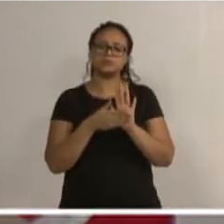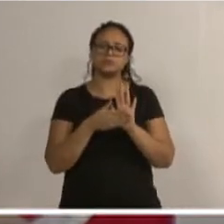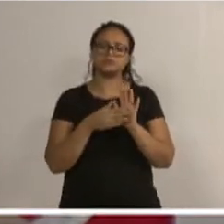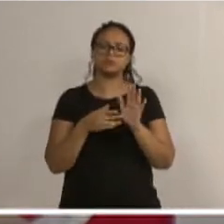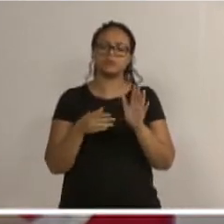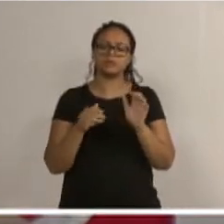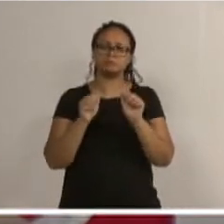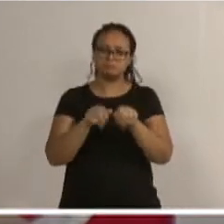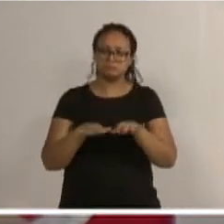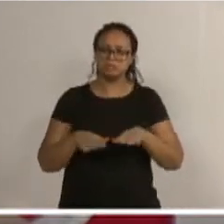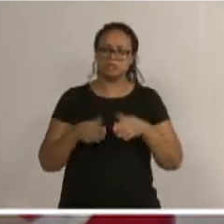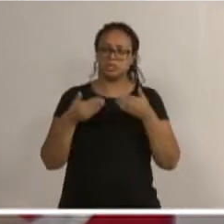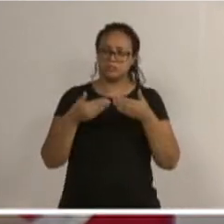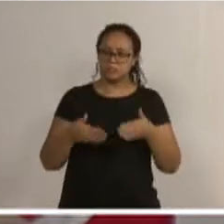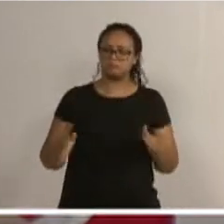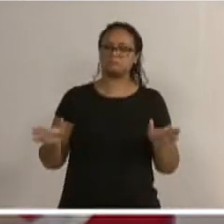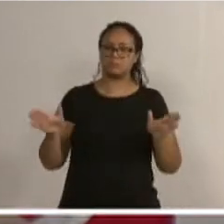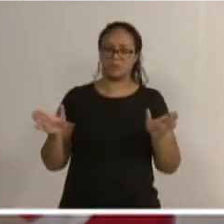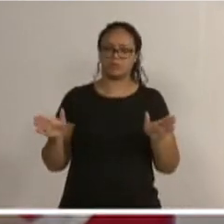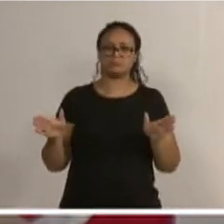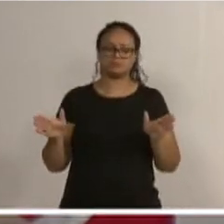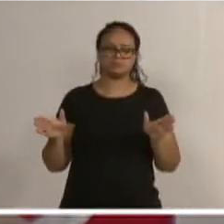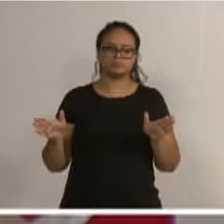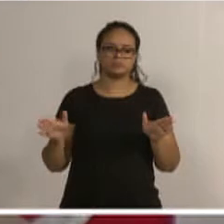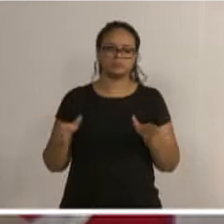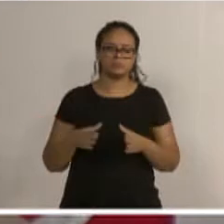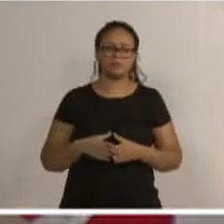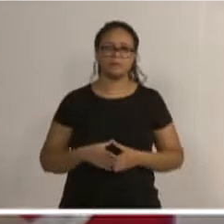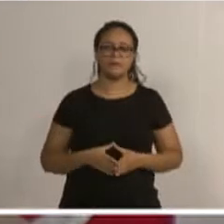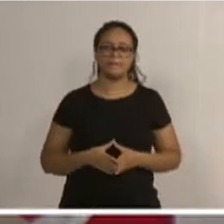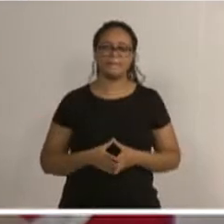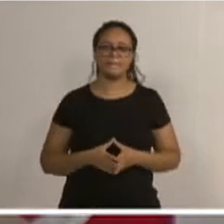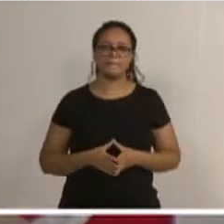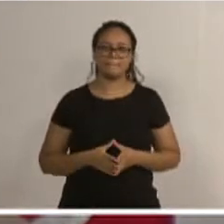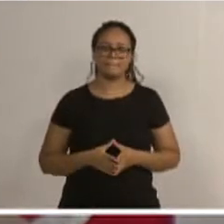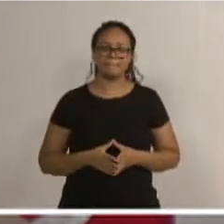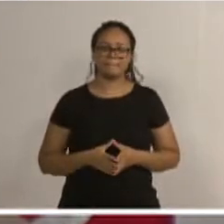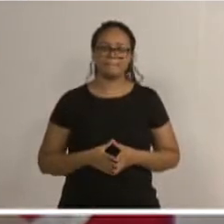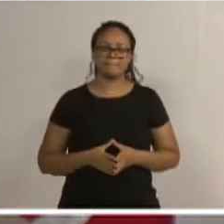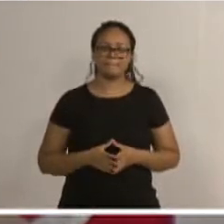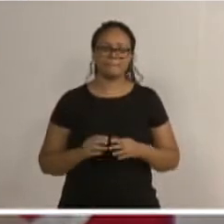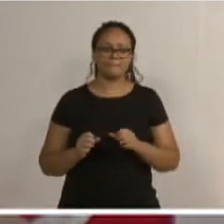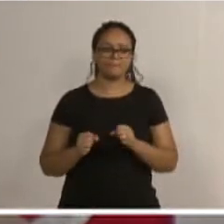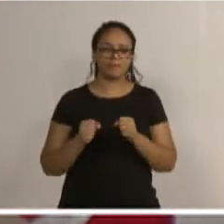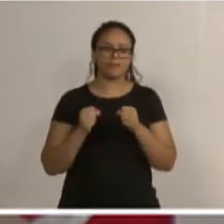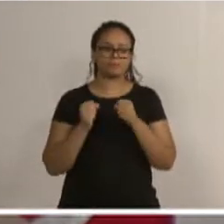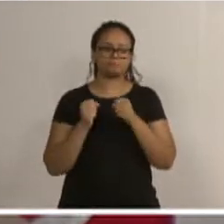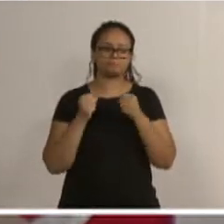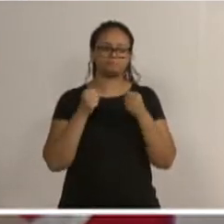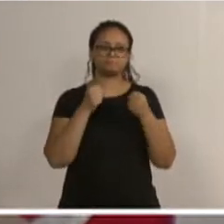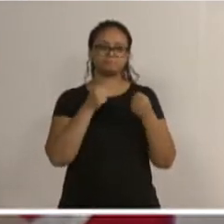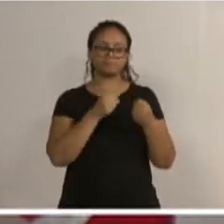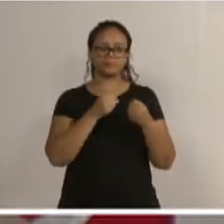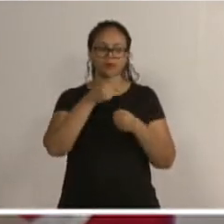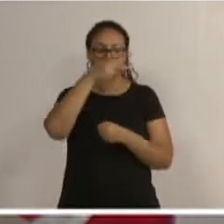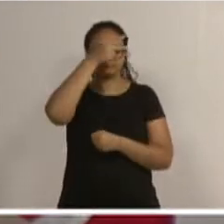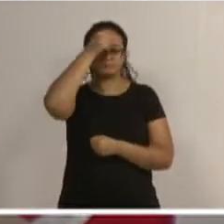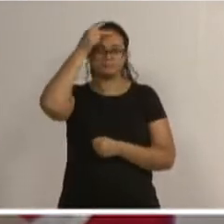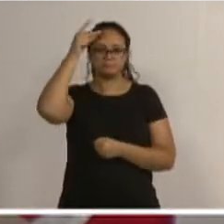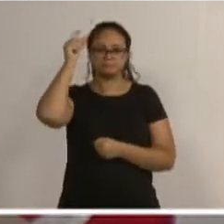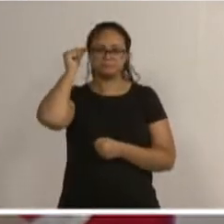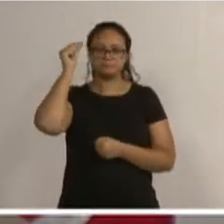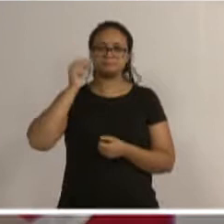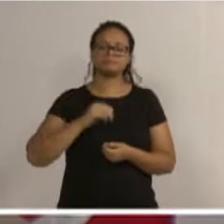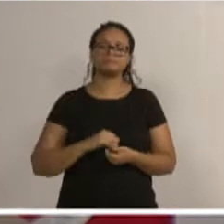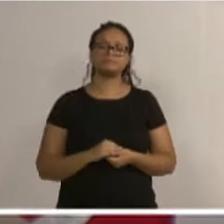pública. O Poder Executivo, em especial o CETERB, que tem como